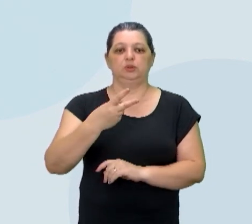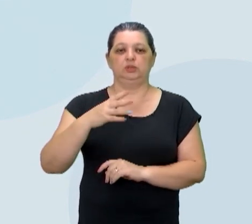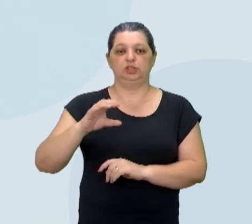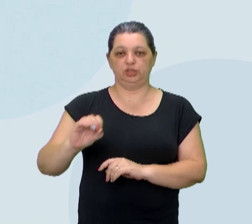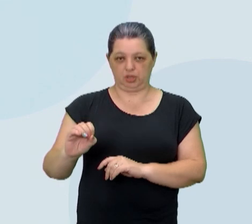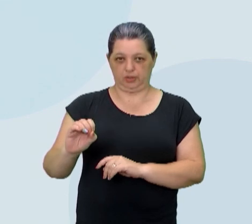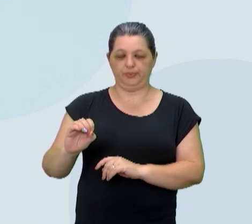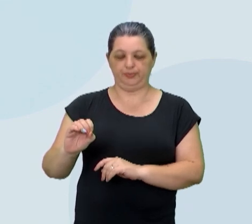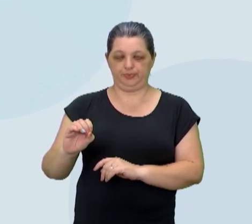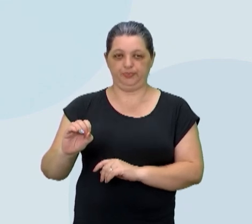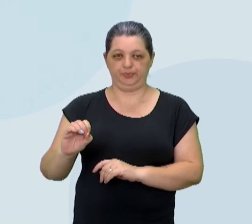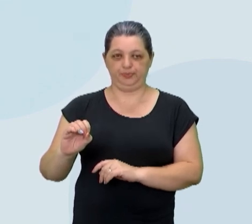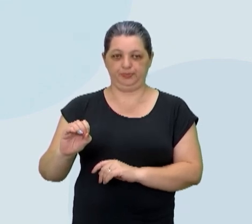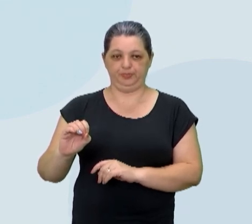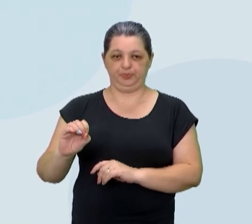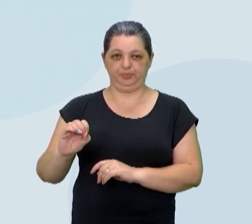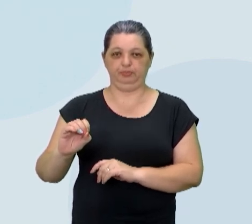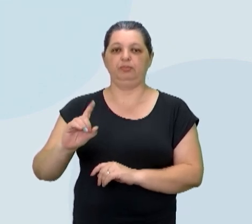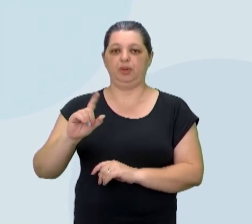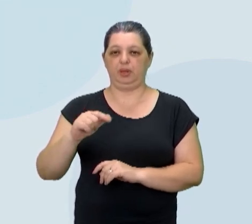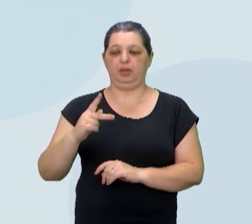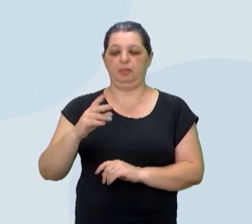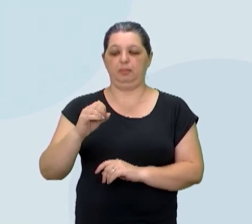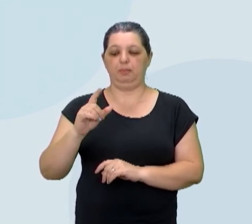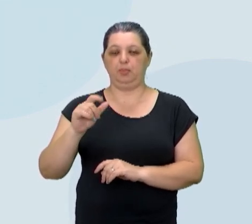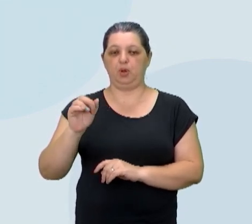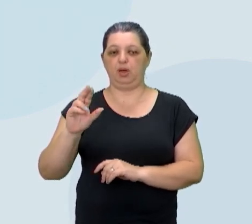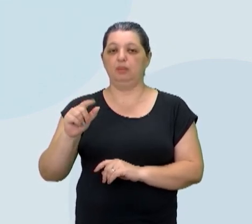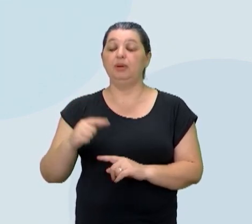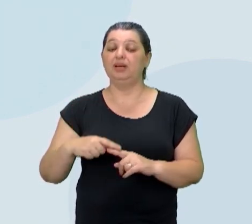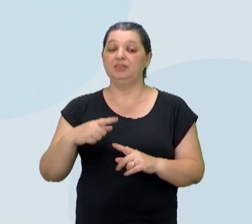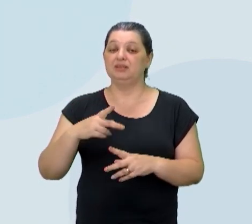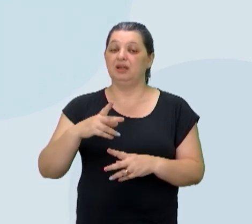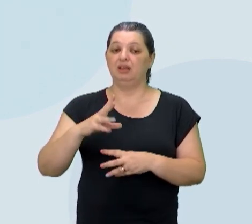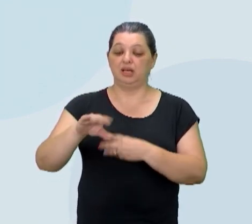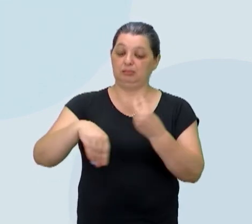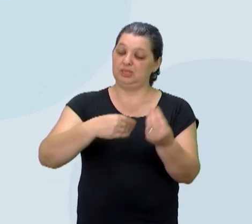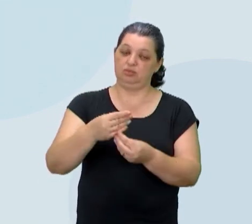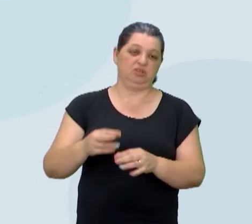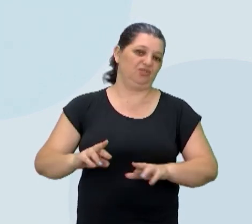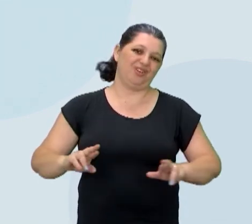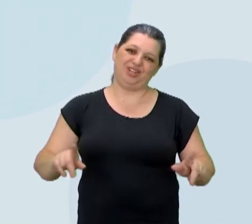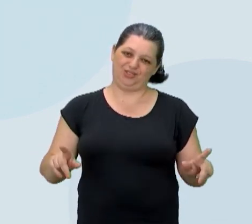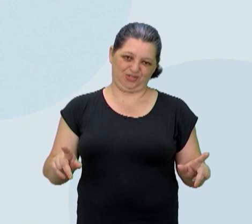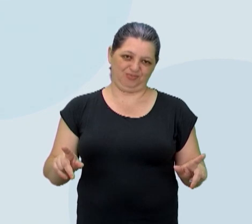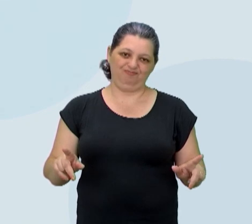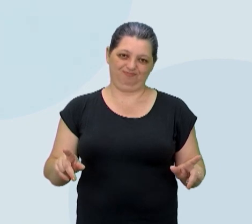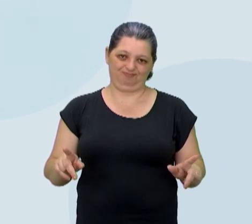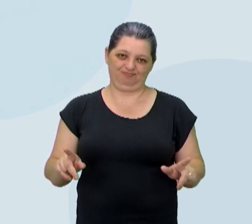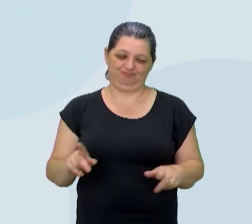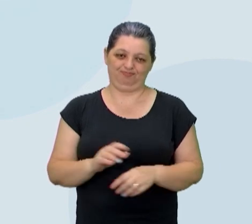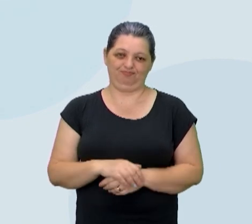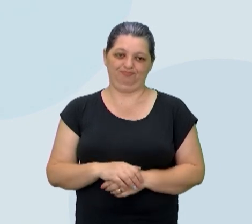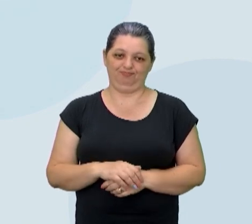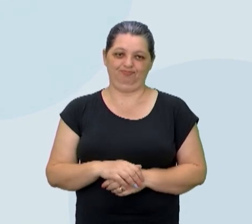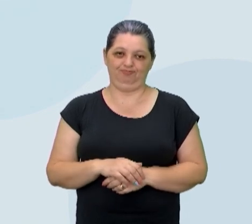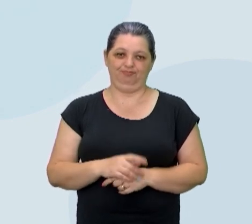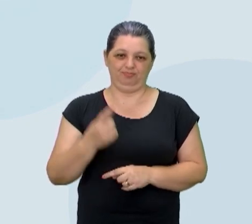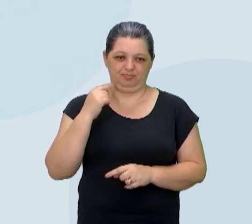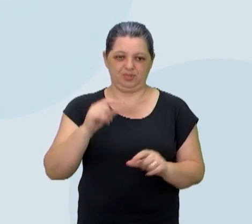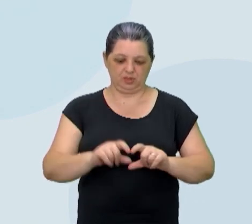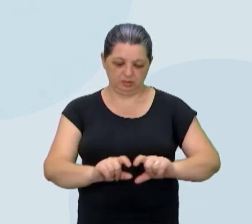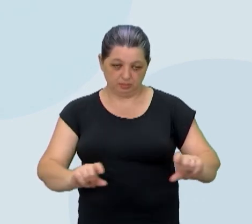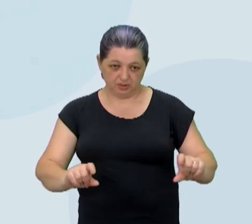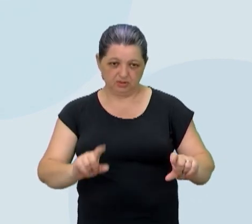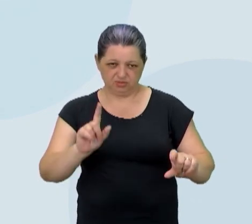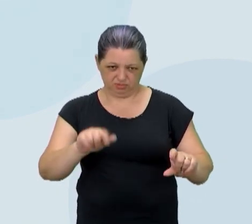e uma de oxigênio, e ela é polar. Mas são substâncias diferentes, né? Sim. Não era para ser a de baixo